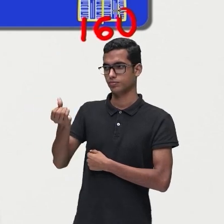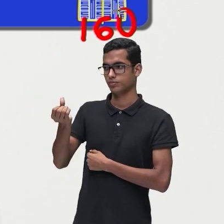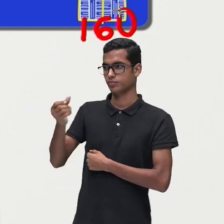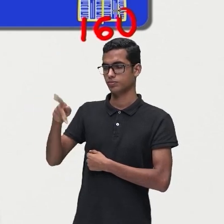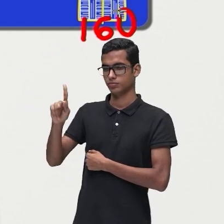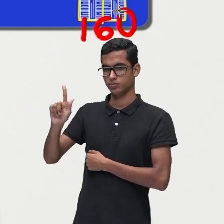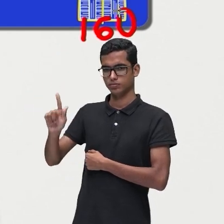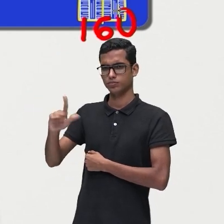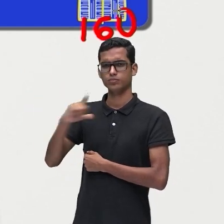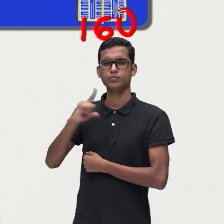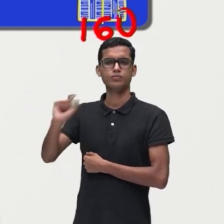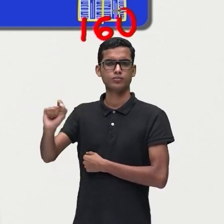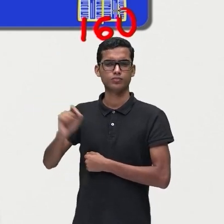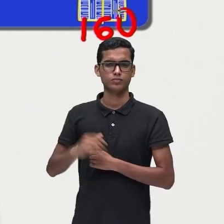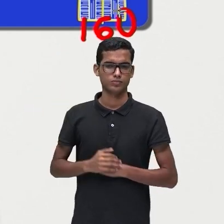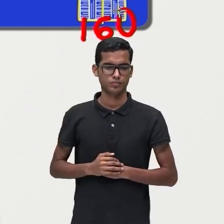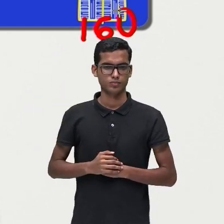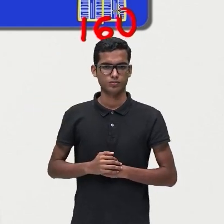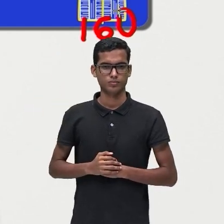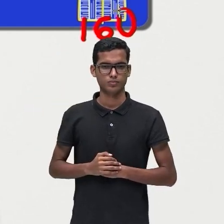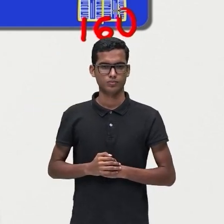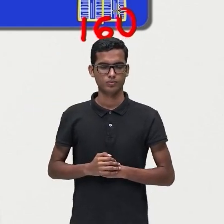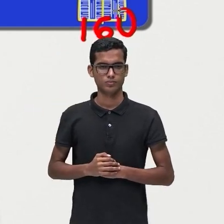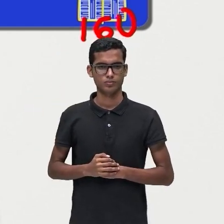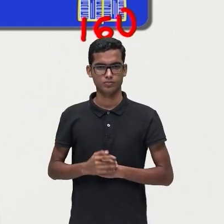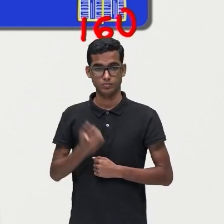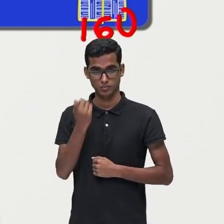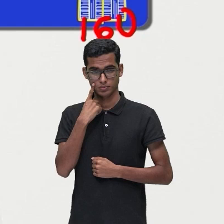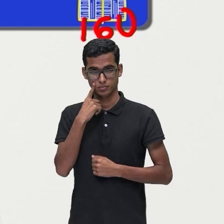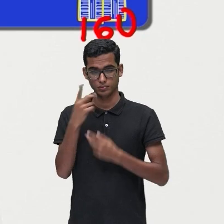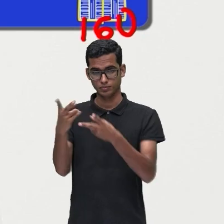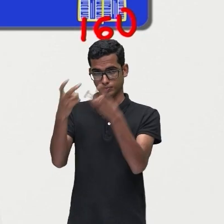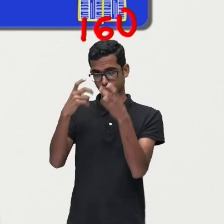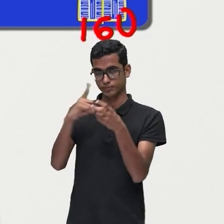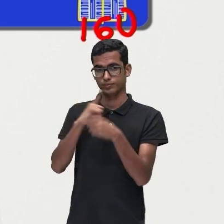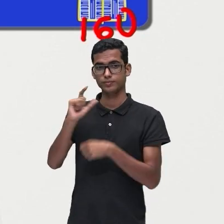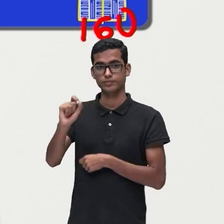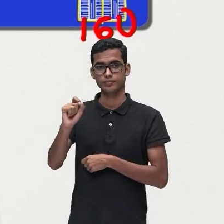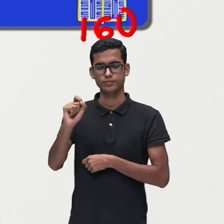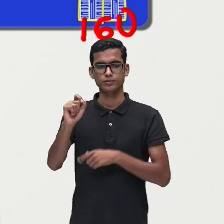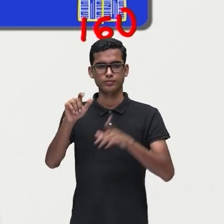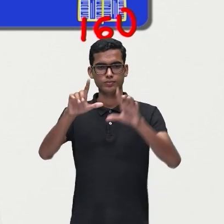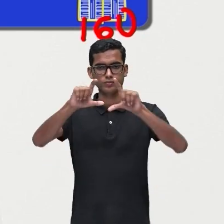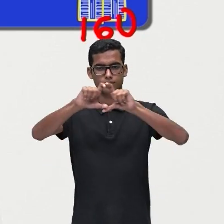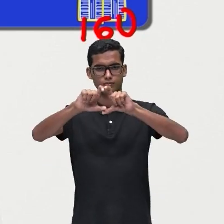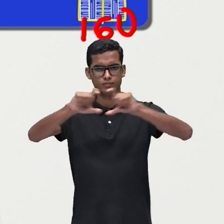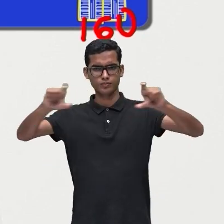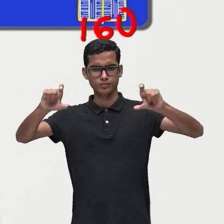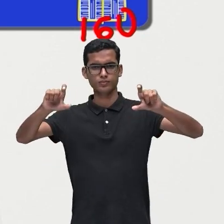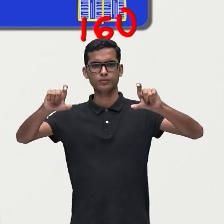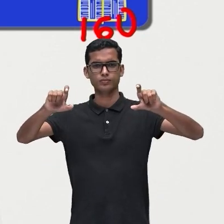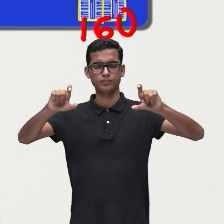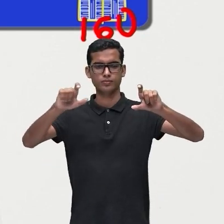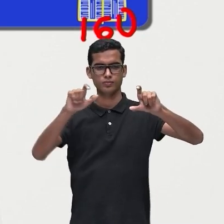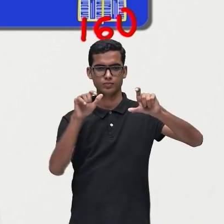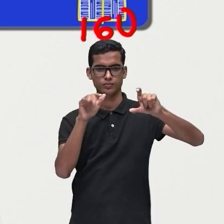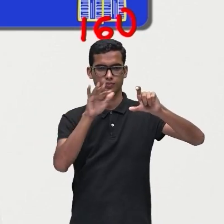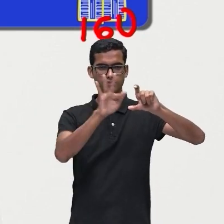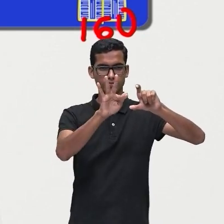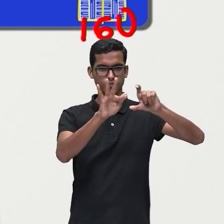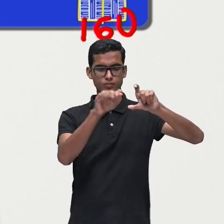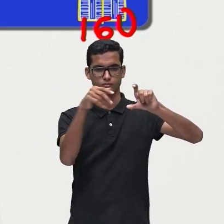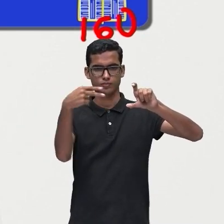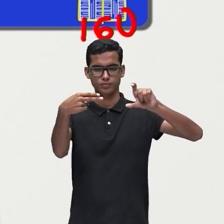vou ter o quê? Reparem lá que a gente tinha a fórmula, né? Que era a força igual